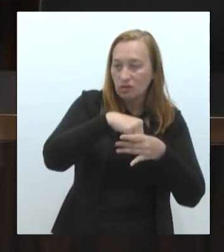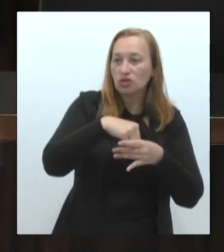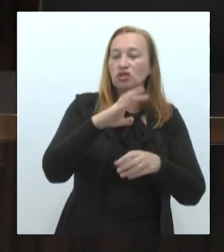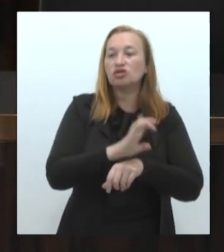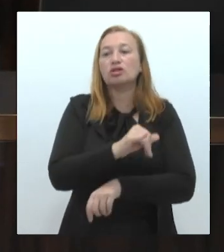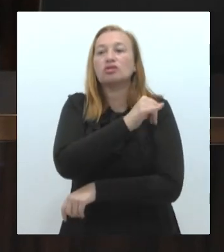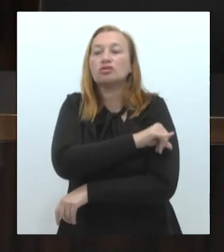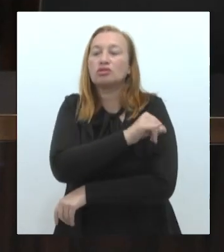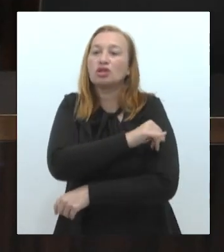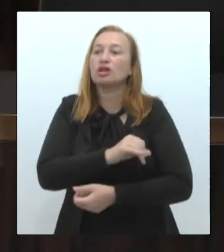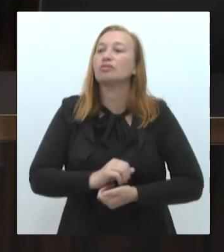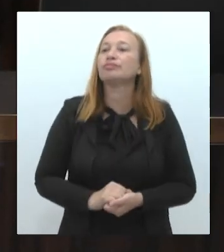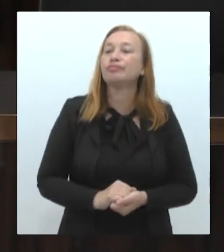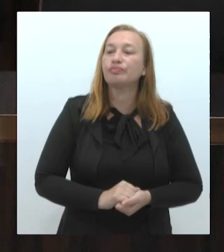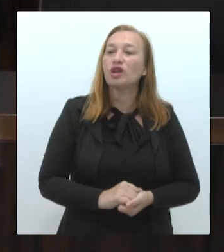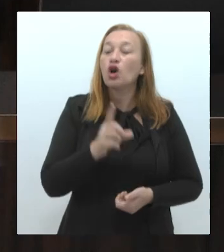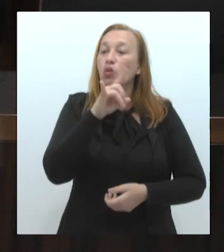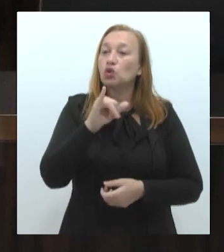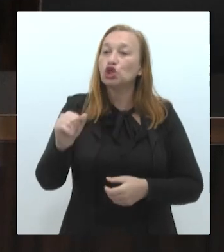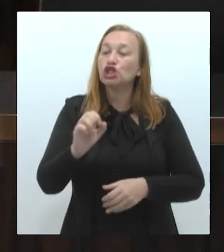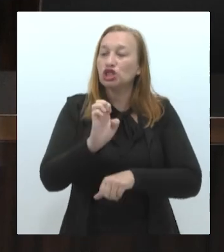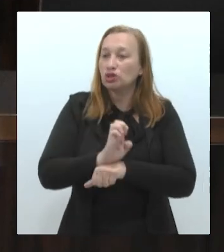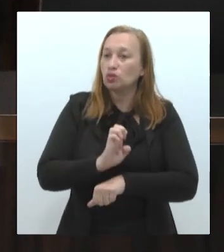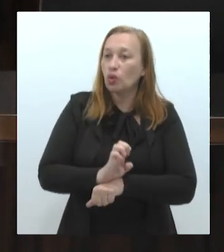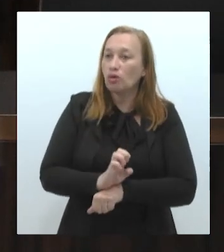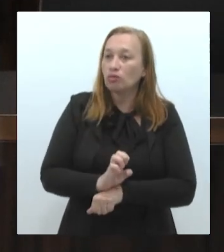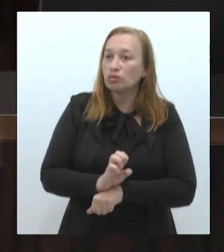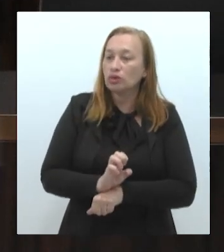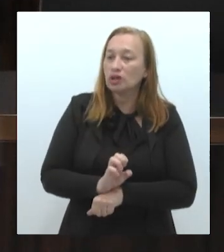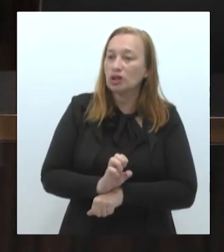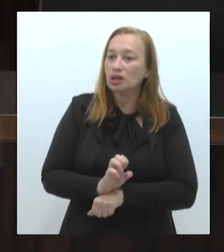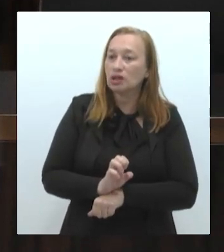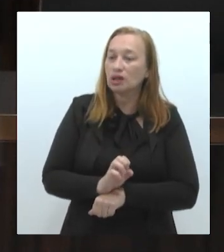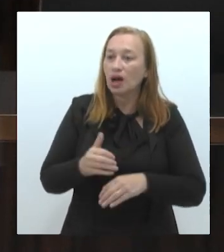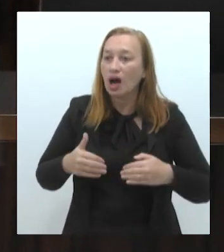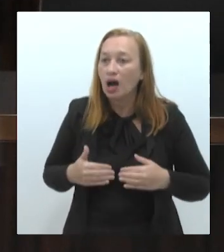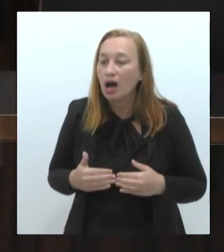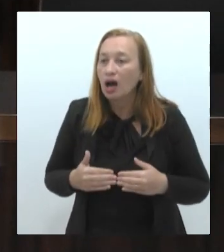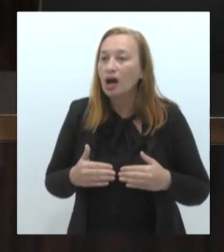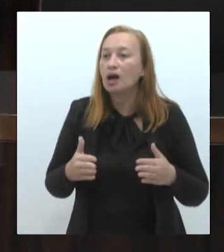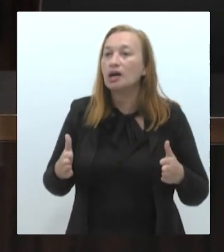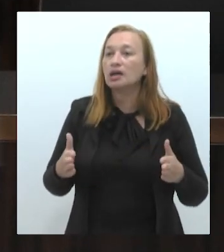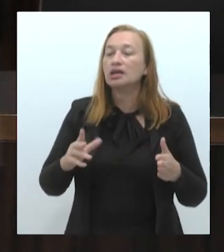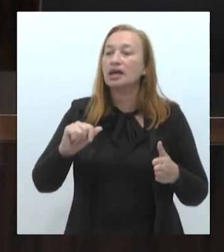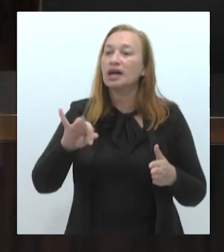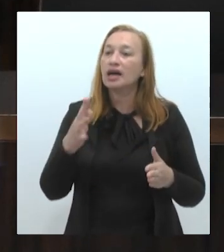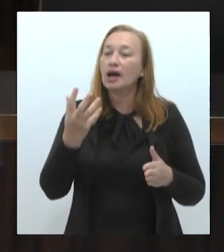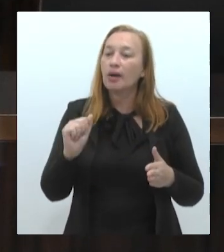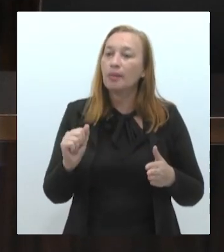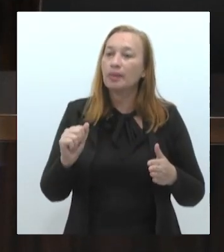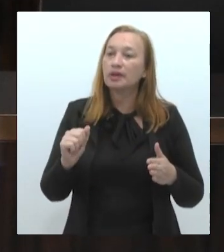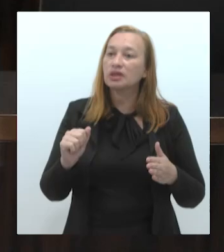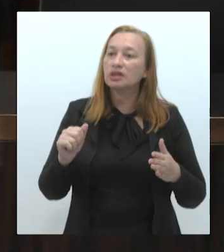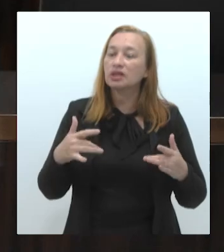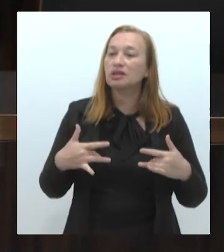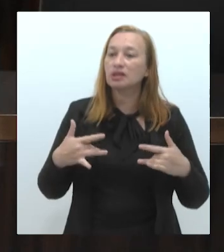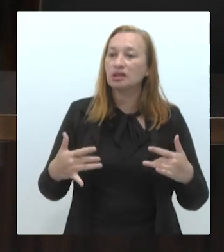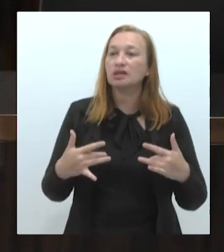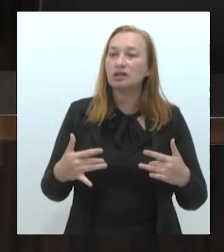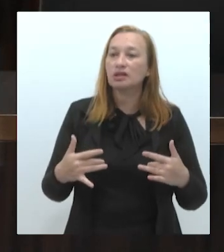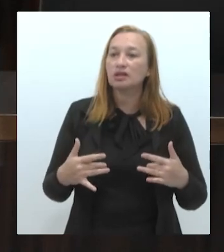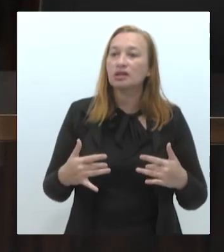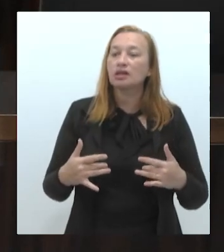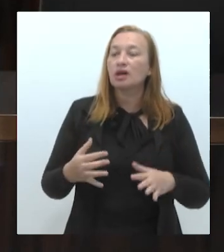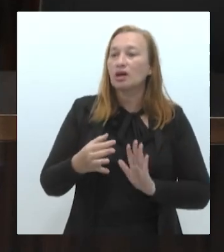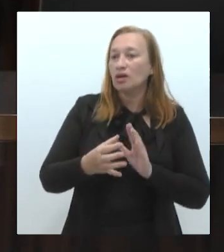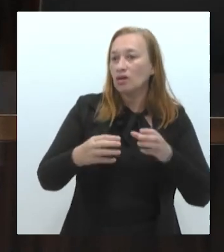oficial do Estado do Rio de Janeiro o Dia Estadual de Abertura da Campanha da Fraternidade. Pareceres da